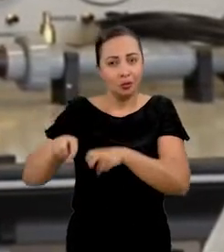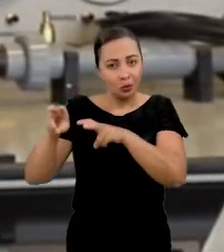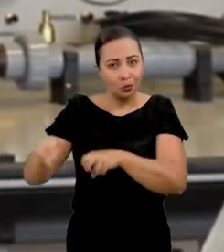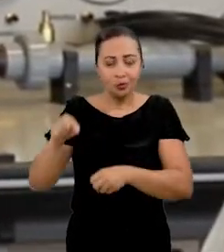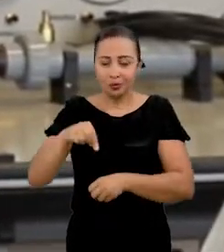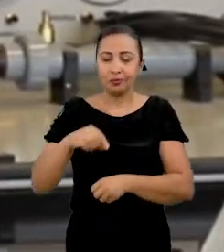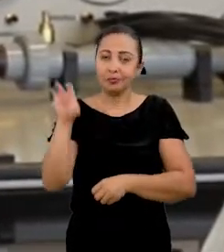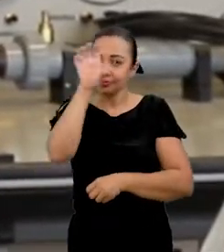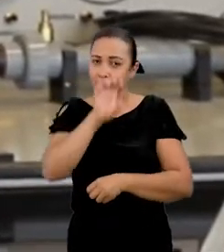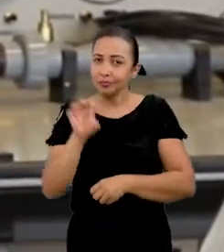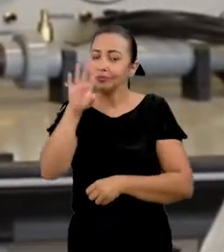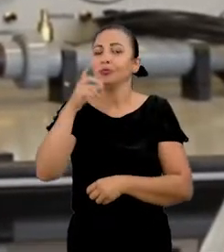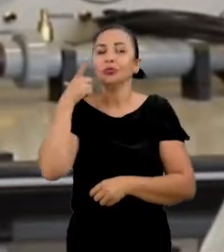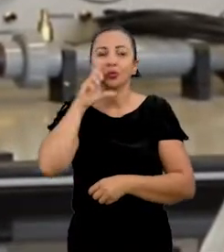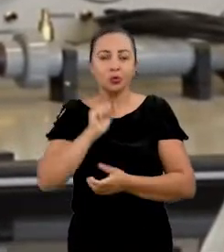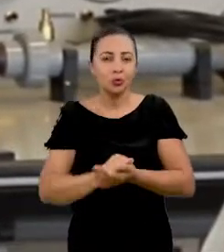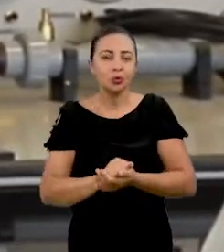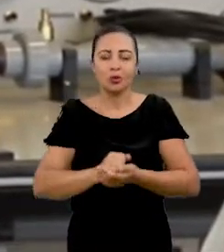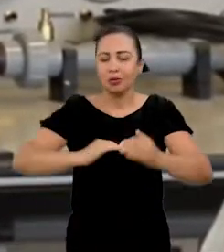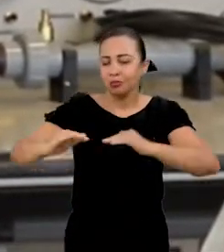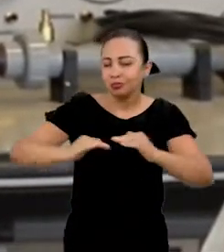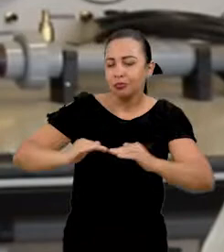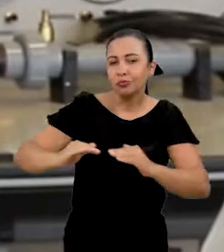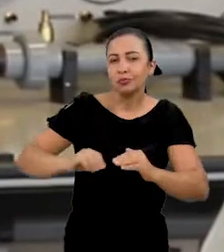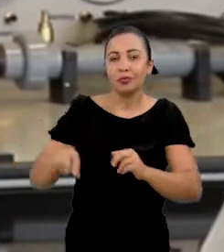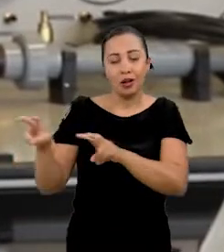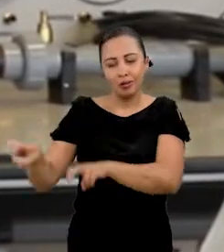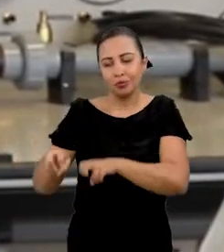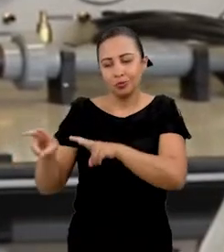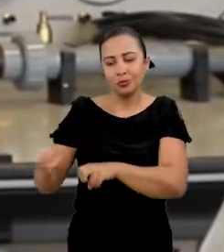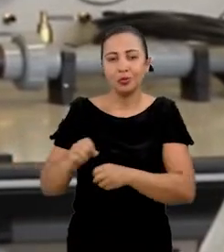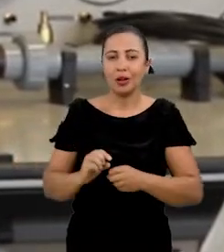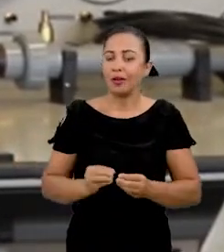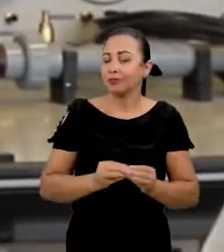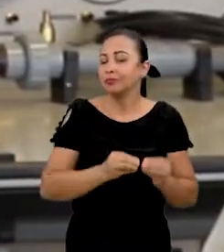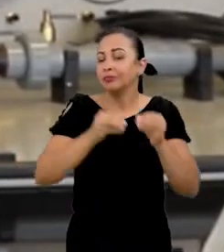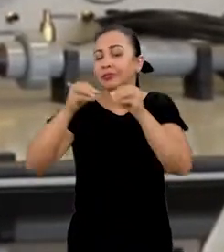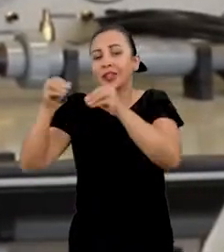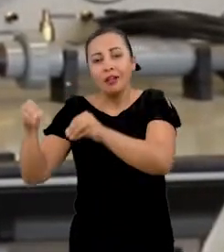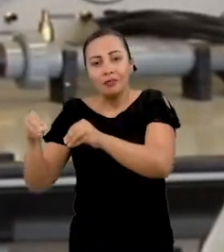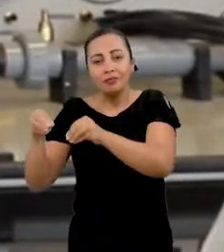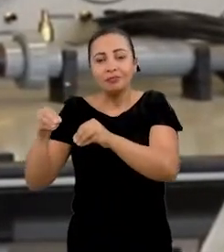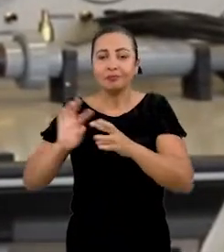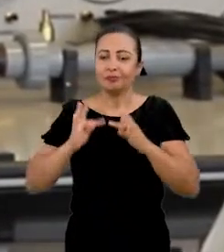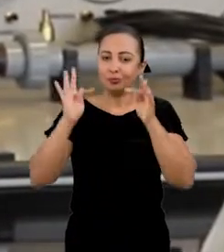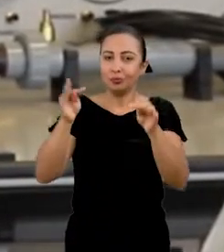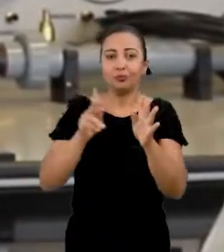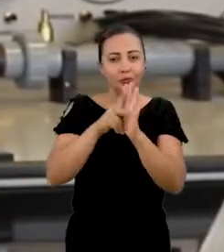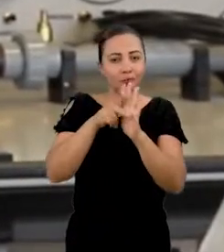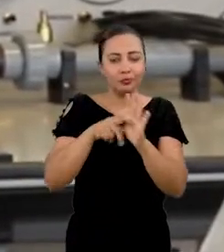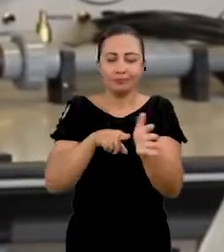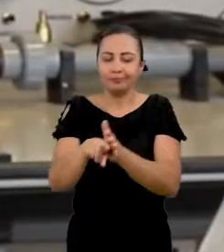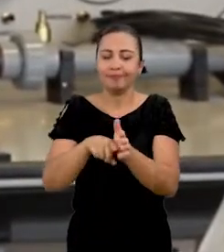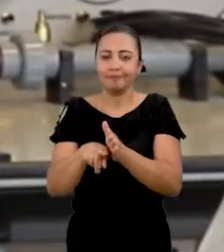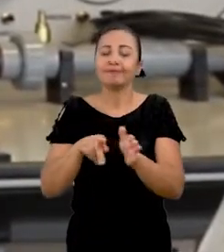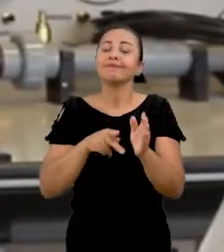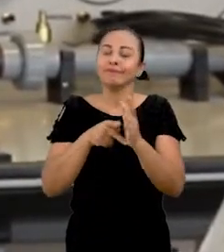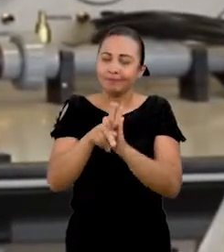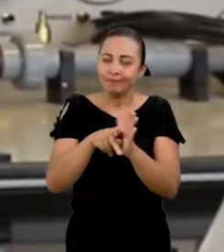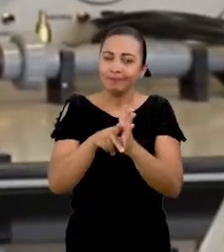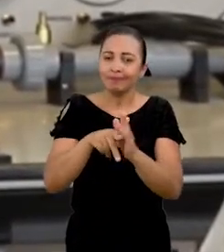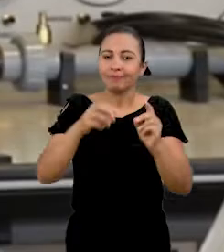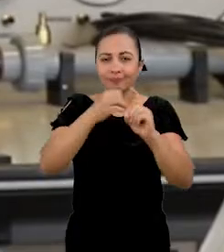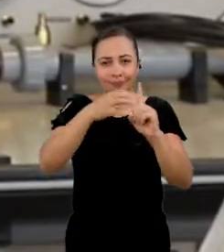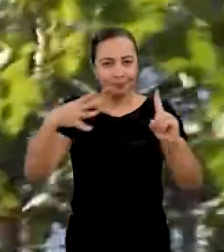aqui da região. A gente consegue mobilizar esses agricultores e levar essas tecnologias via projetos de pesquisa e projetos